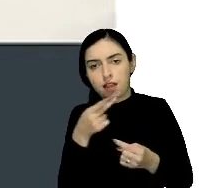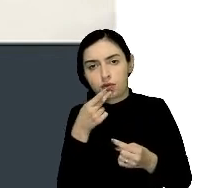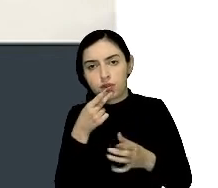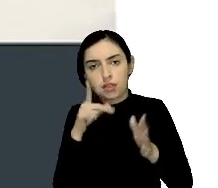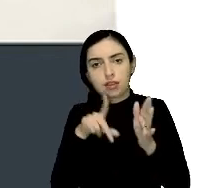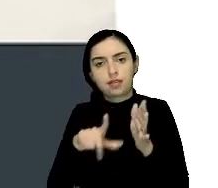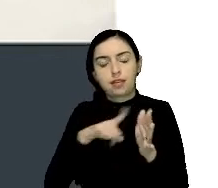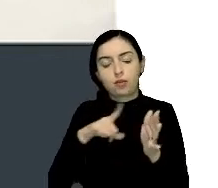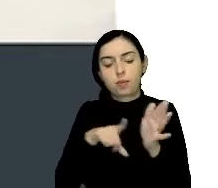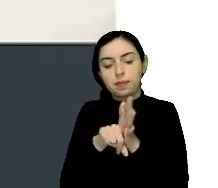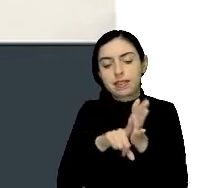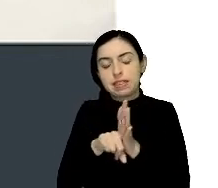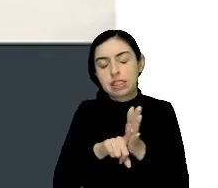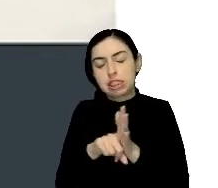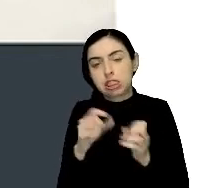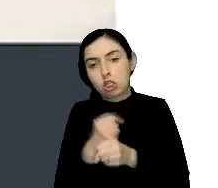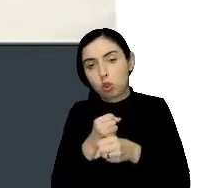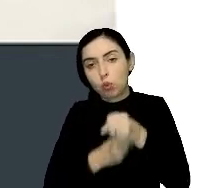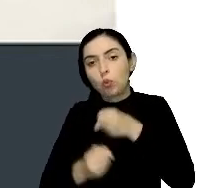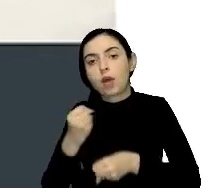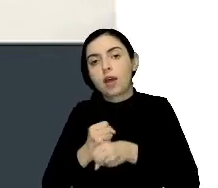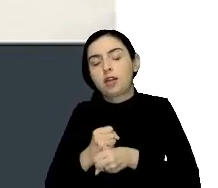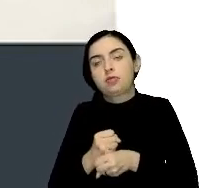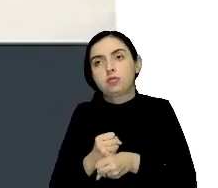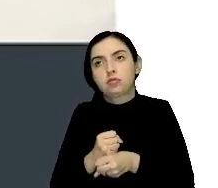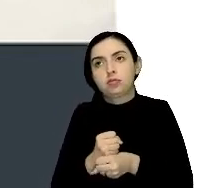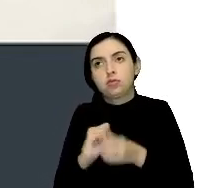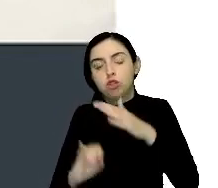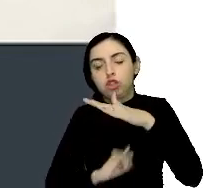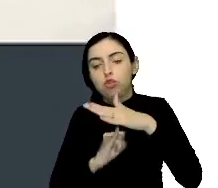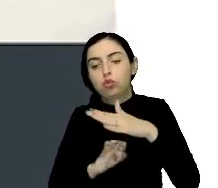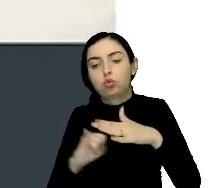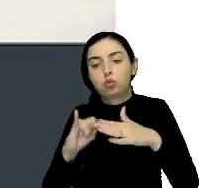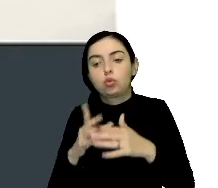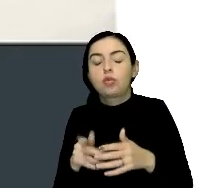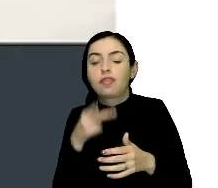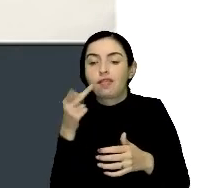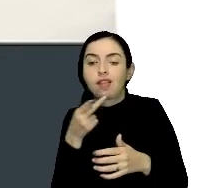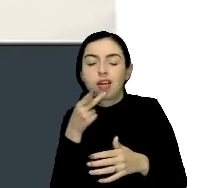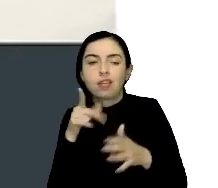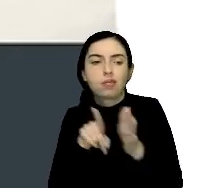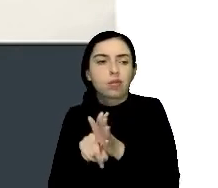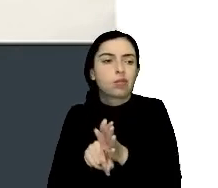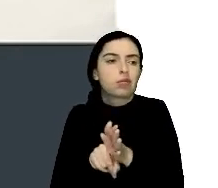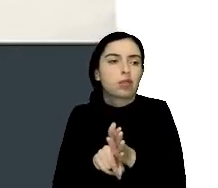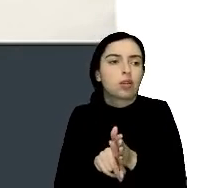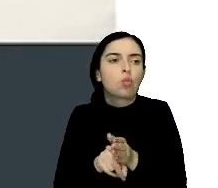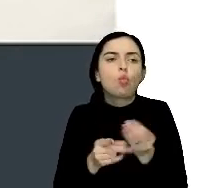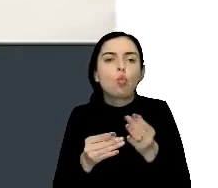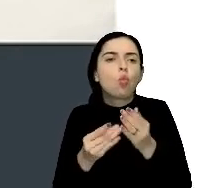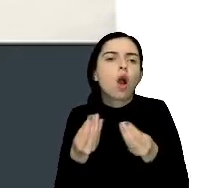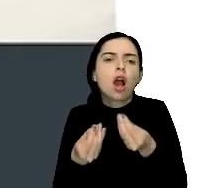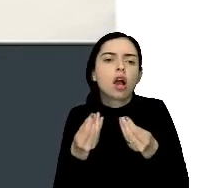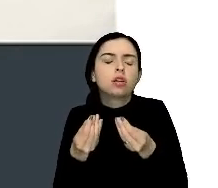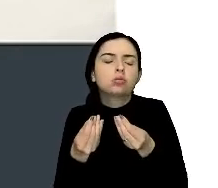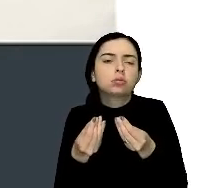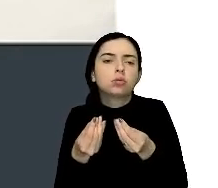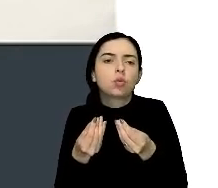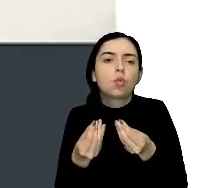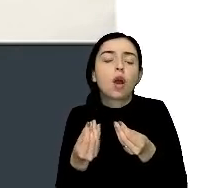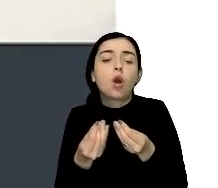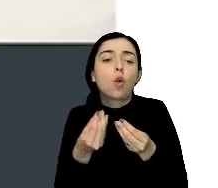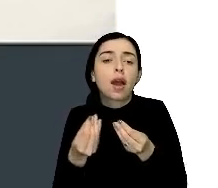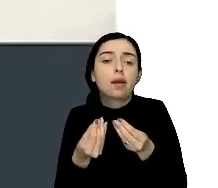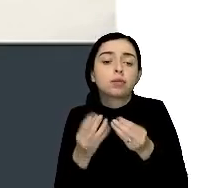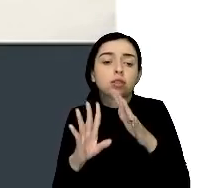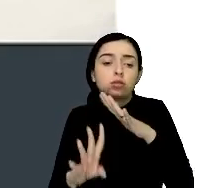do ano passado do Instituto Ipsos que perguntou para as pessoas o seguinte: quantos migrantes, qual é o percentual de migrantes